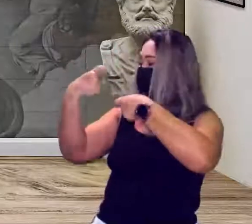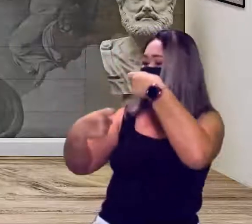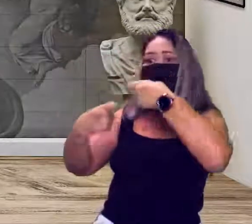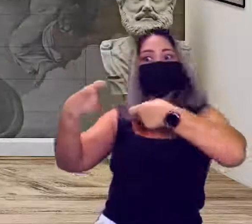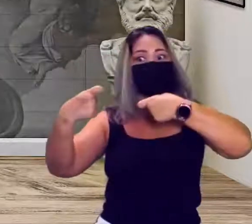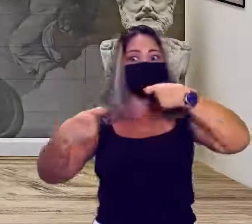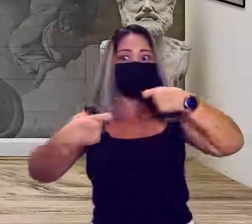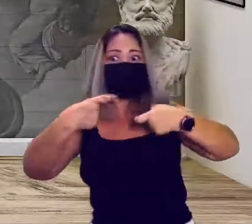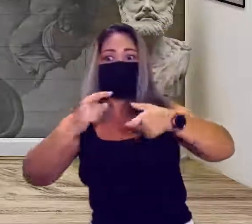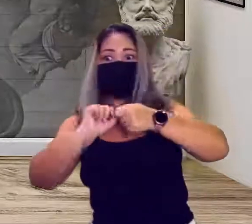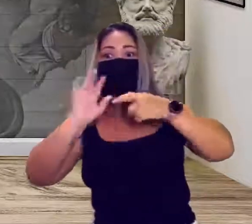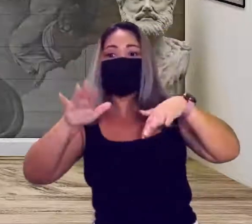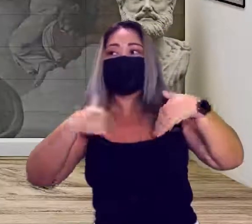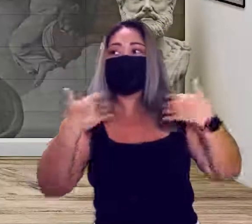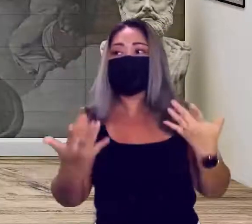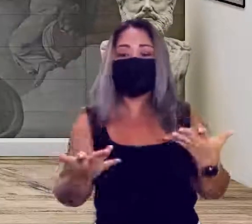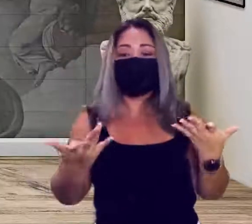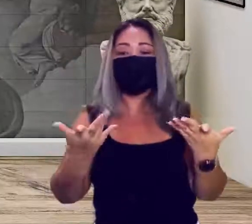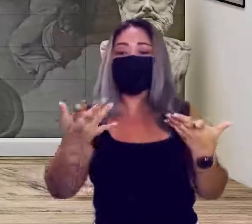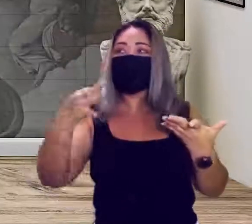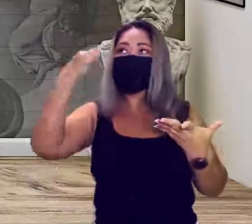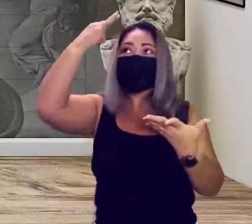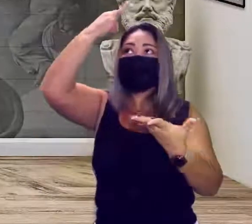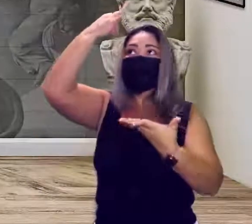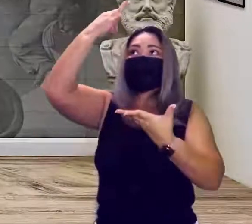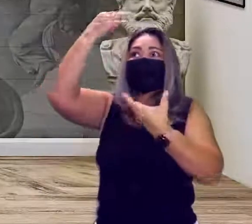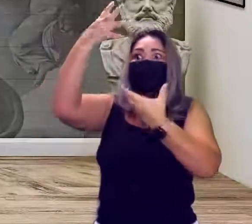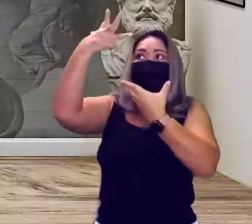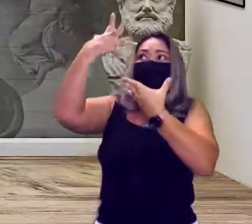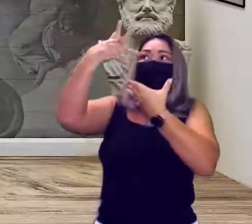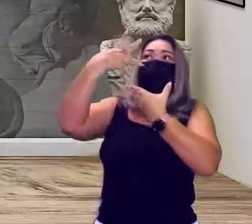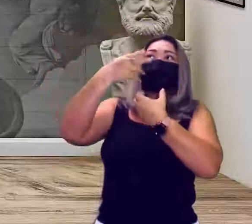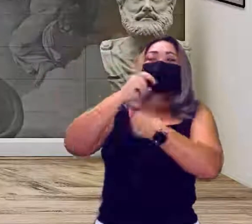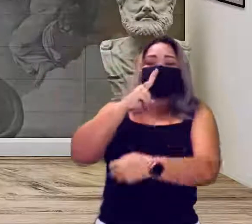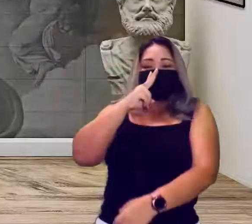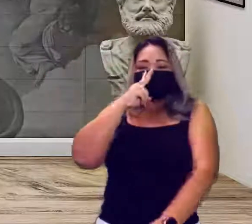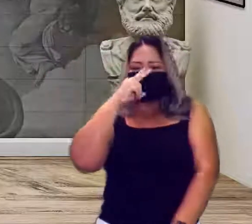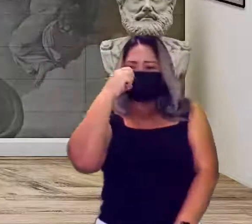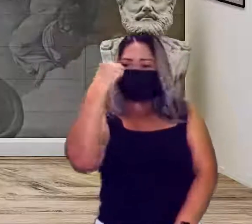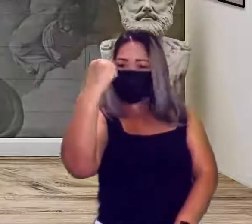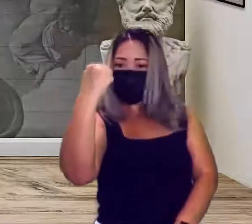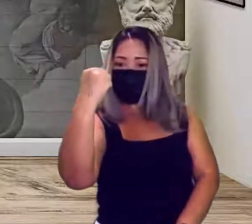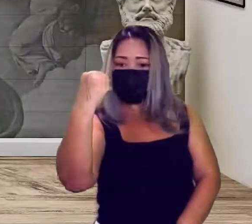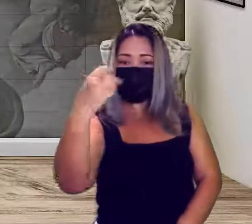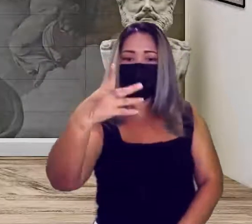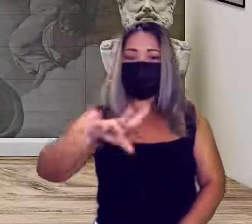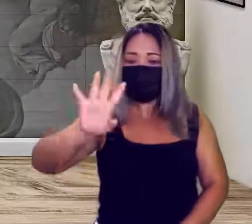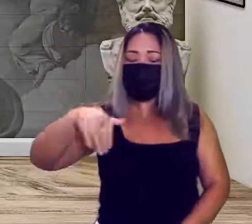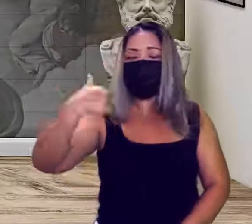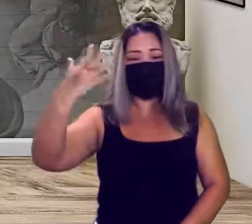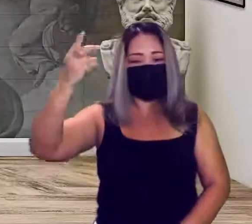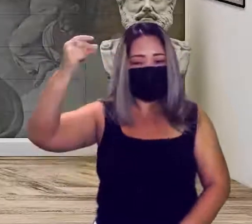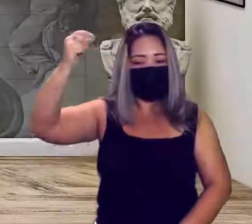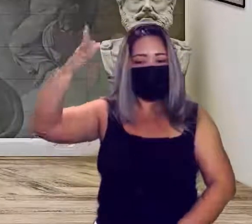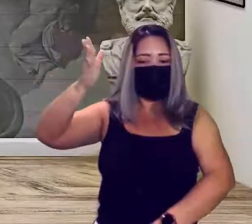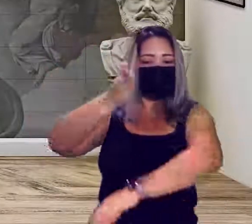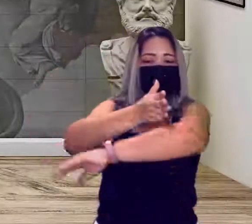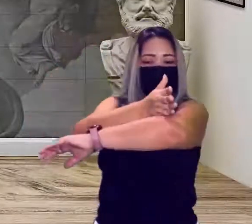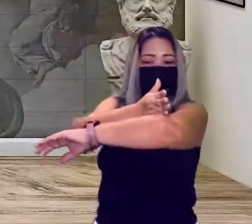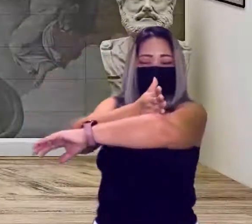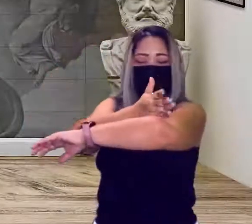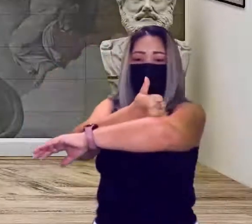Então eles, é como se espiritualmente eles ganhassem força. Por exemplo, na pré-história, logo após